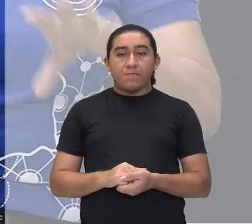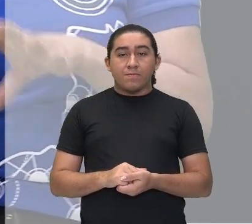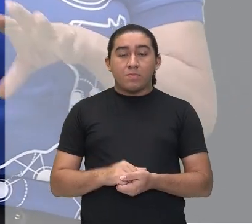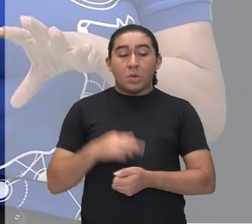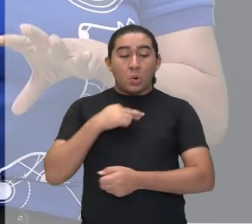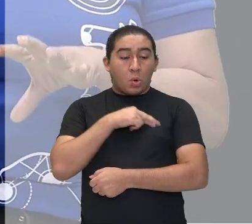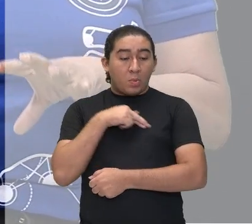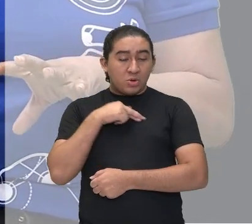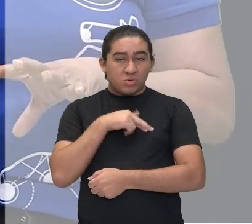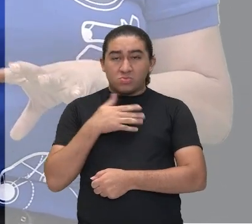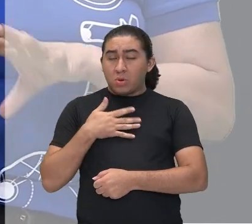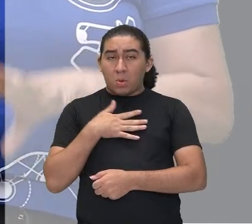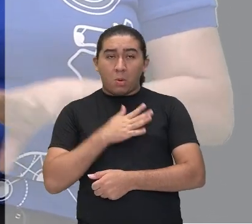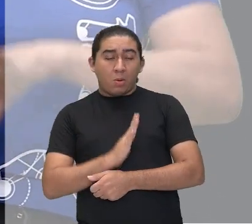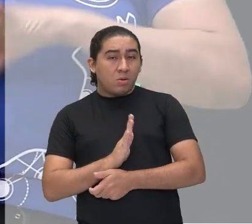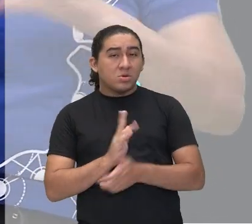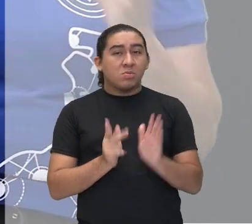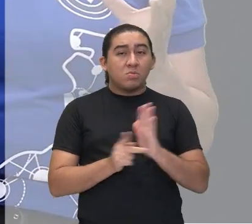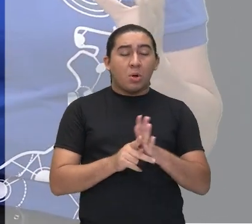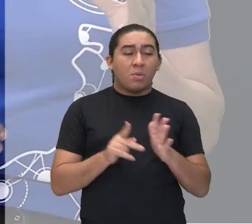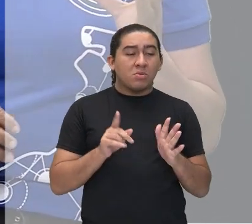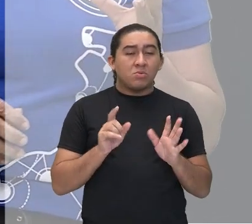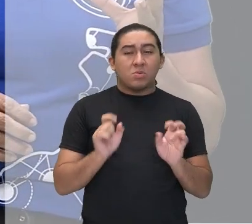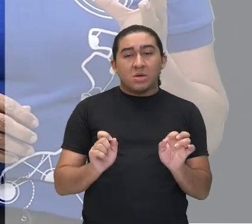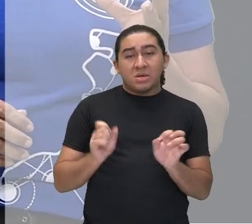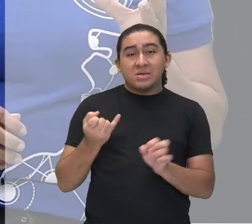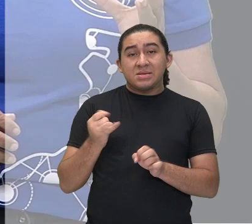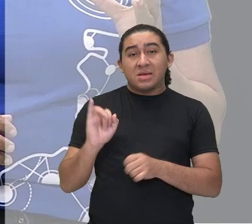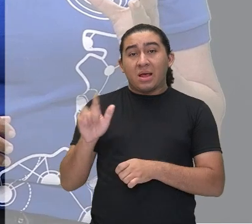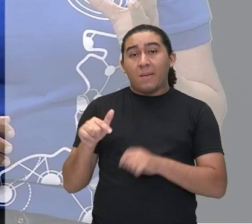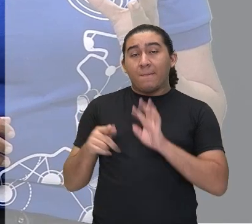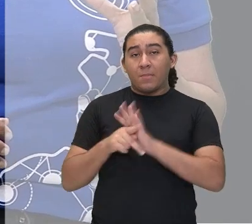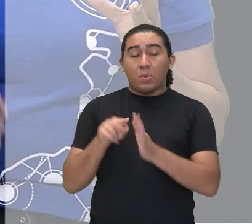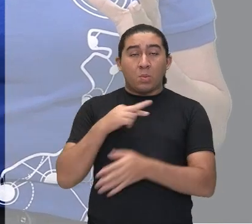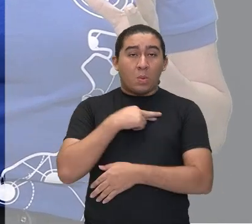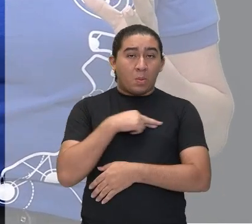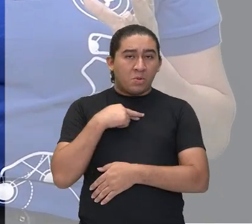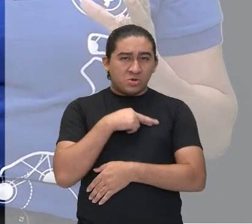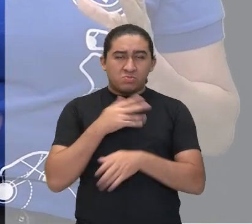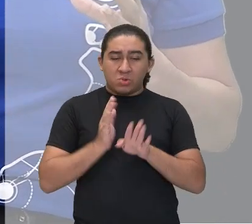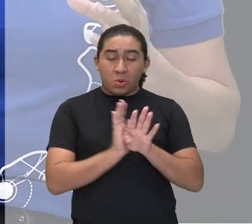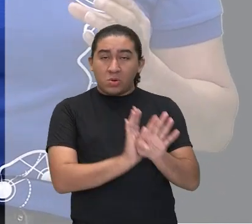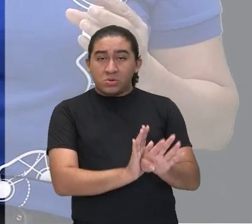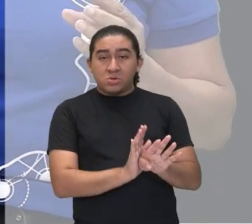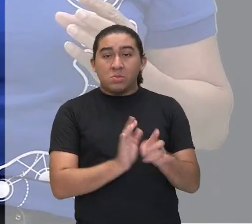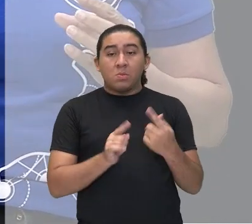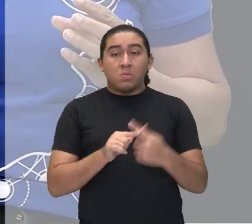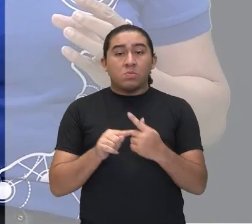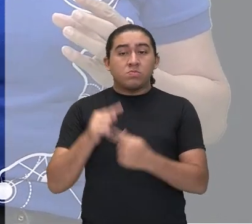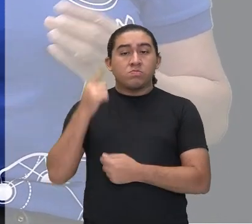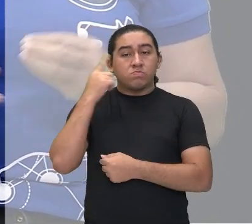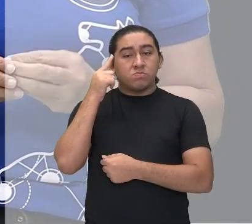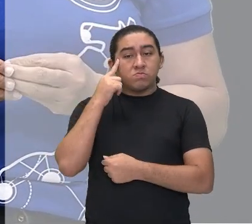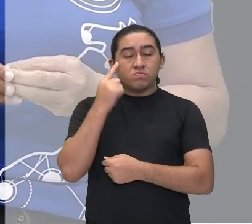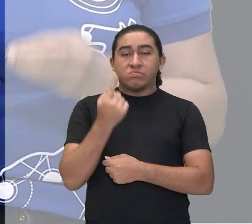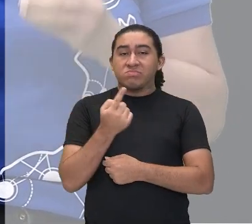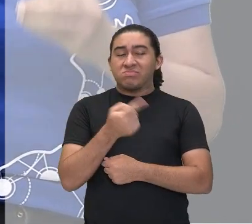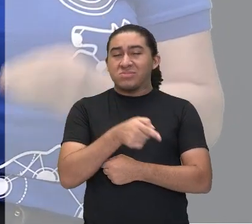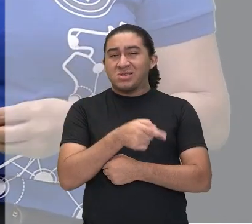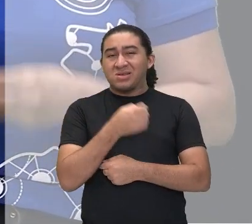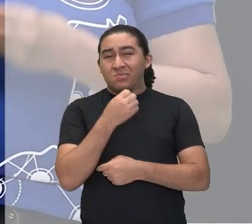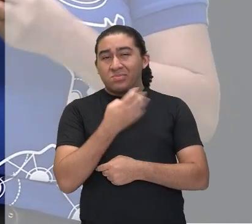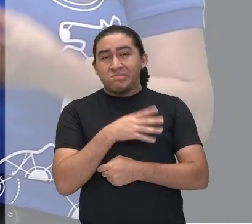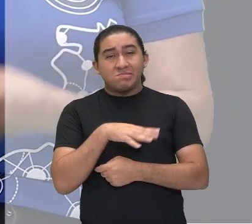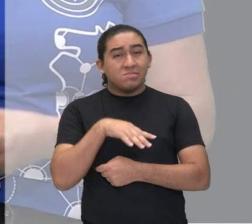romantismo, eles não gostam de nada que vem da parte do romantismo, porque eles acham que não rendeu muita coisa,